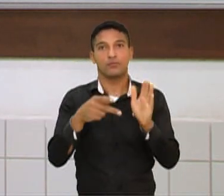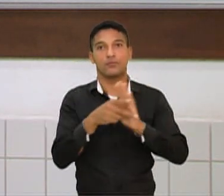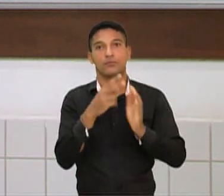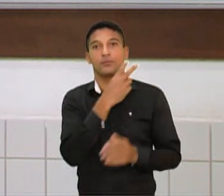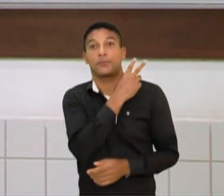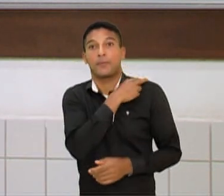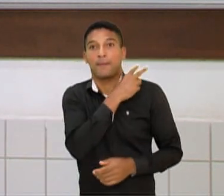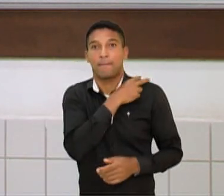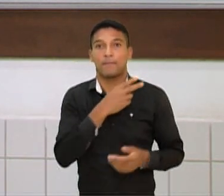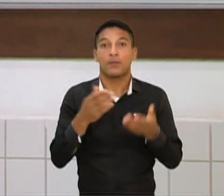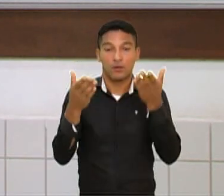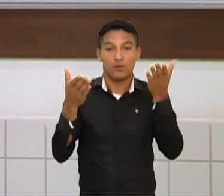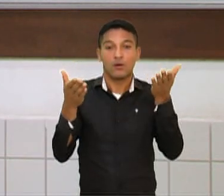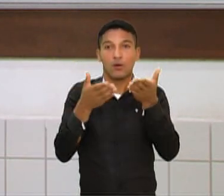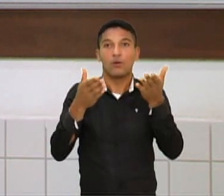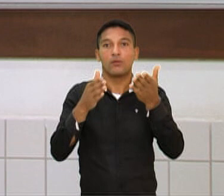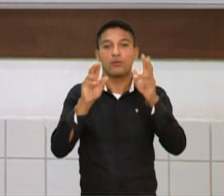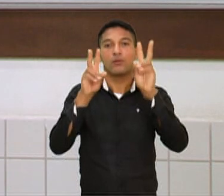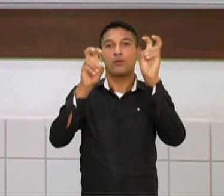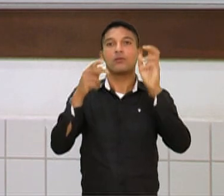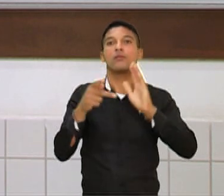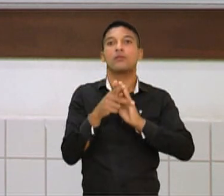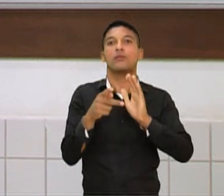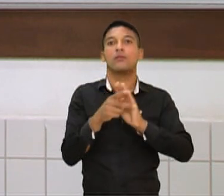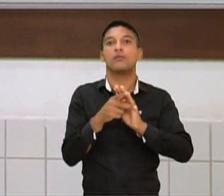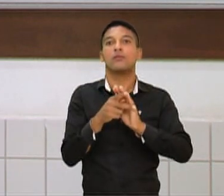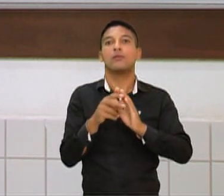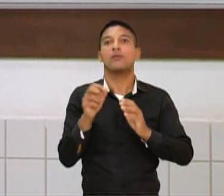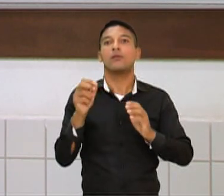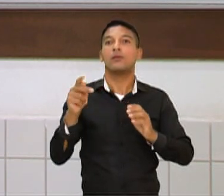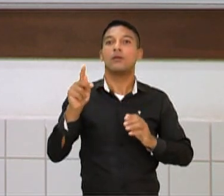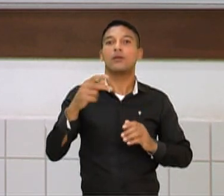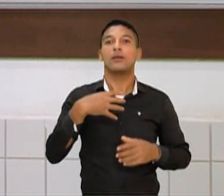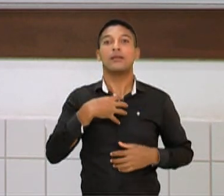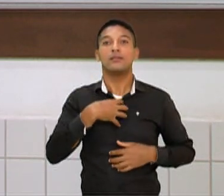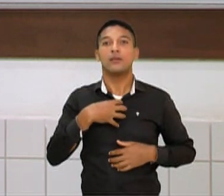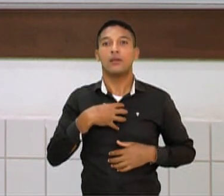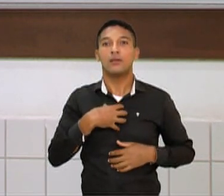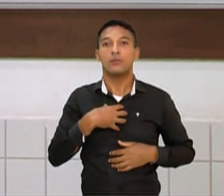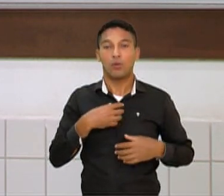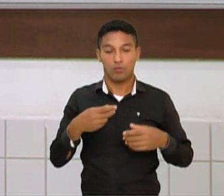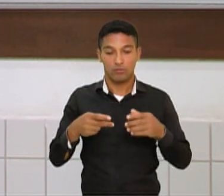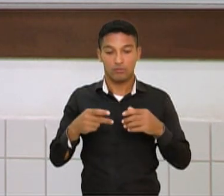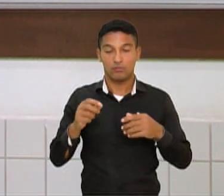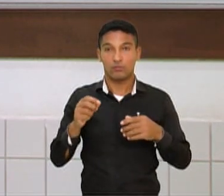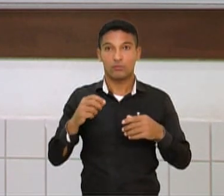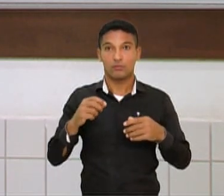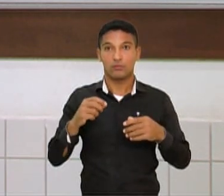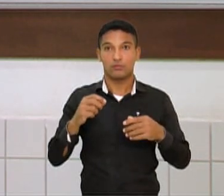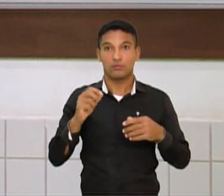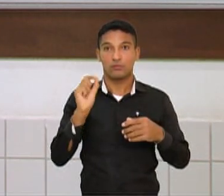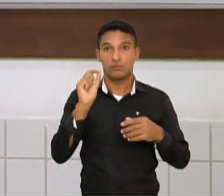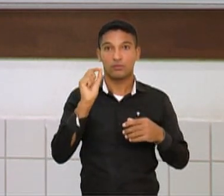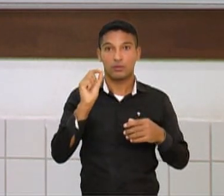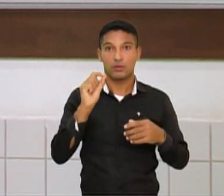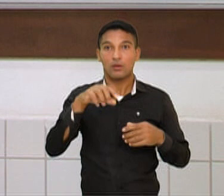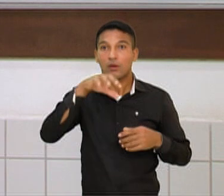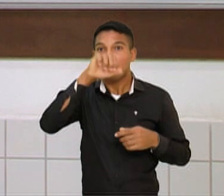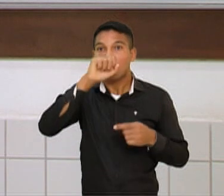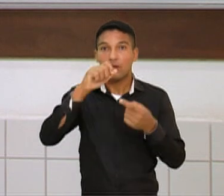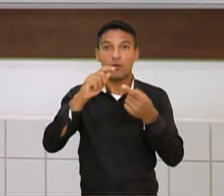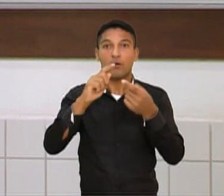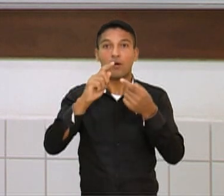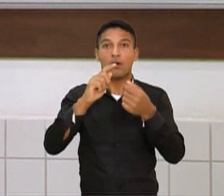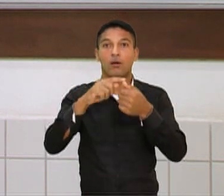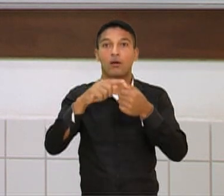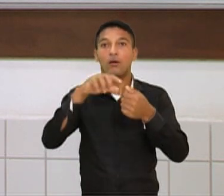e trazendo hoje para vocês um pouquinho sobre os órgãos dos sentidos, tá? Então a gente vai falar um pouquinho sobre olfato, paladar e